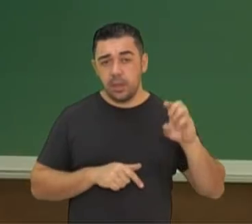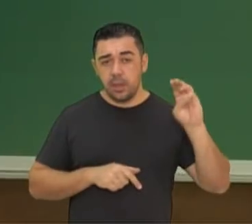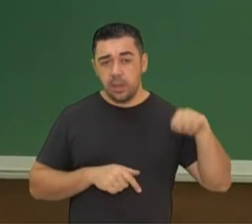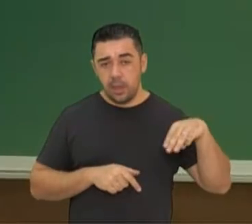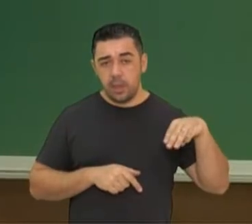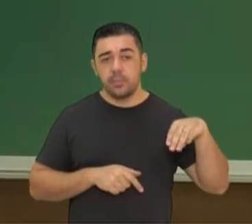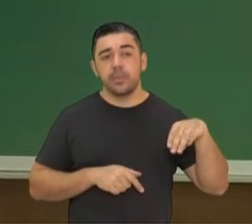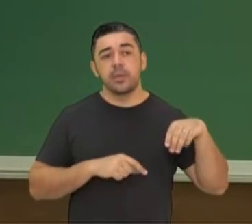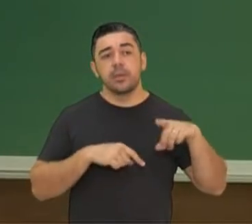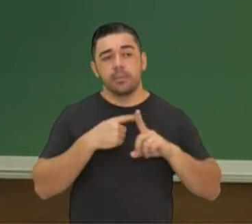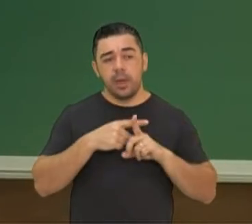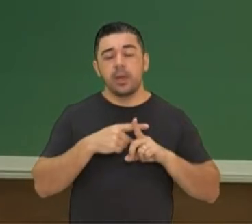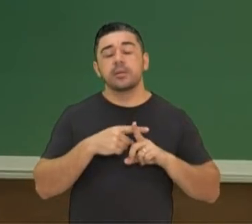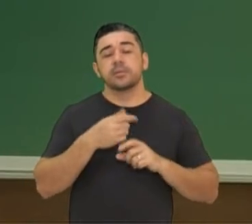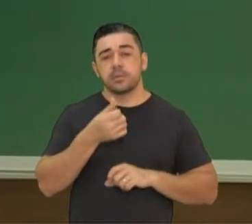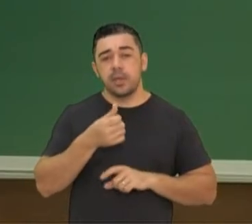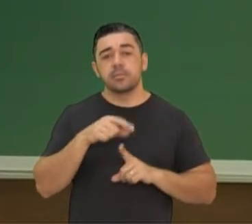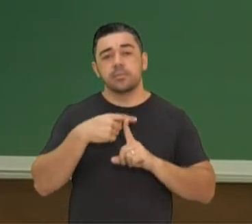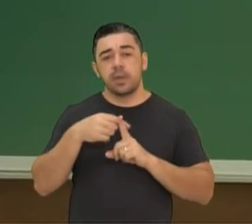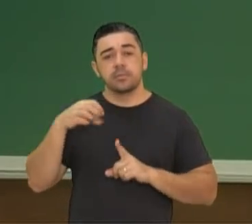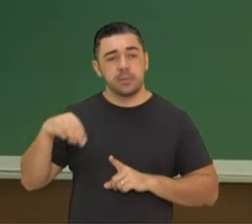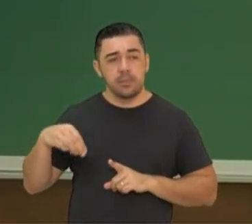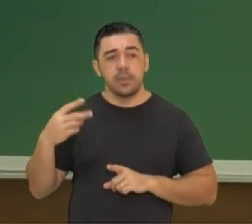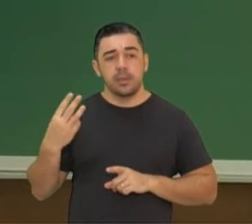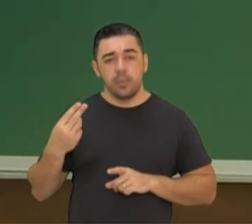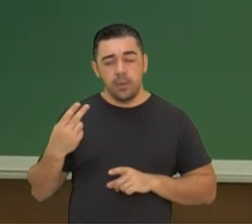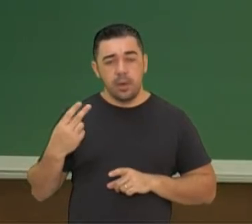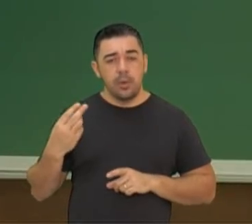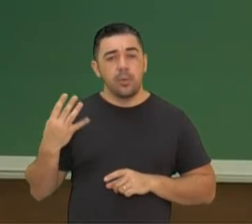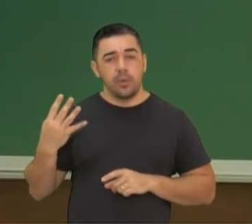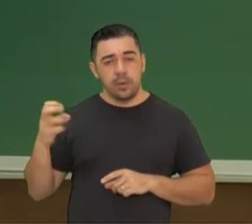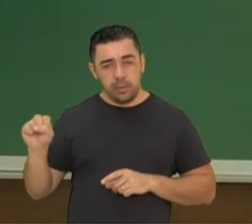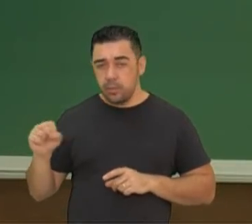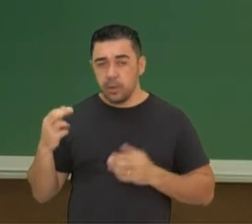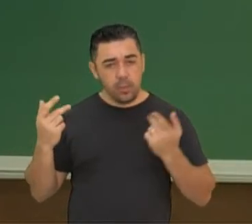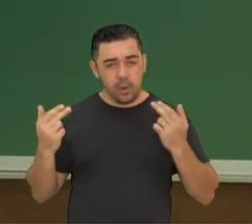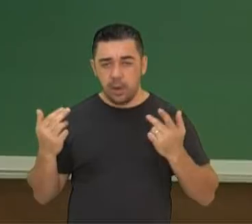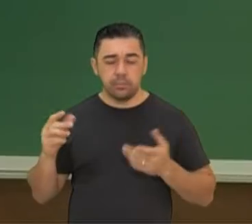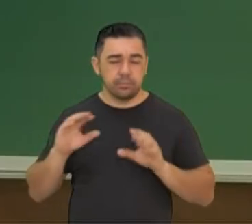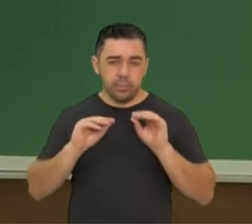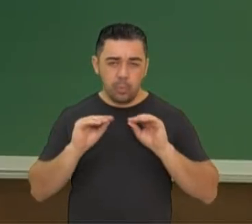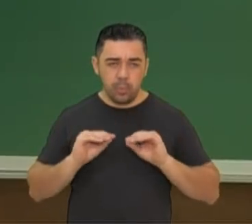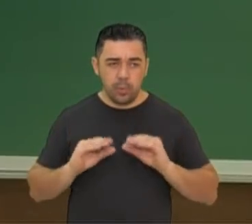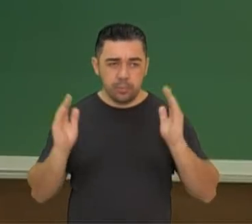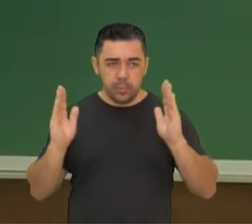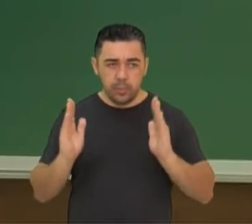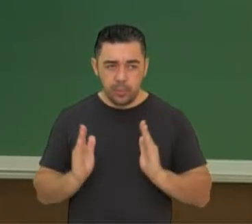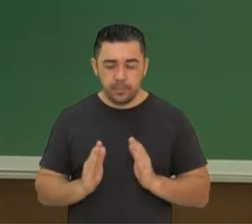mais 6 mais M igual a 48. Aí eu resolvo a equação normal. Certo?